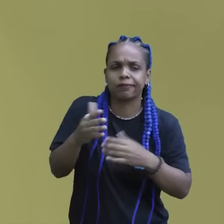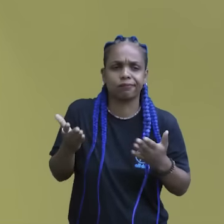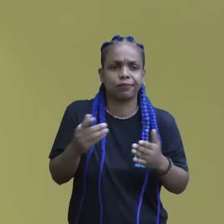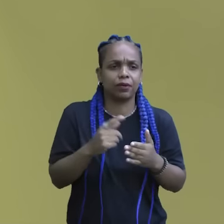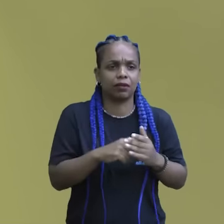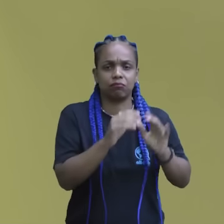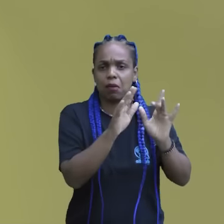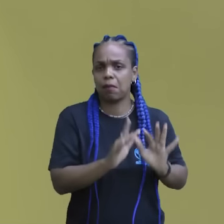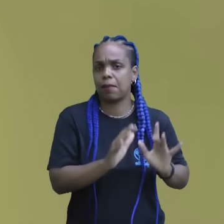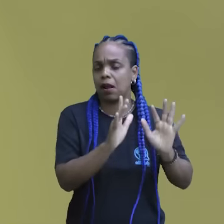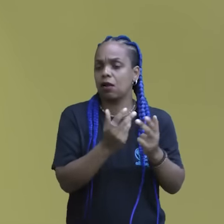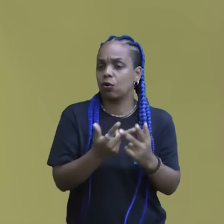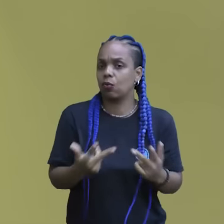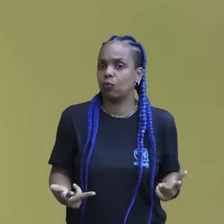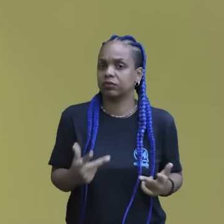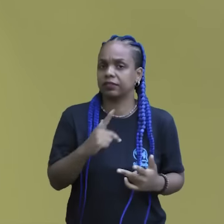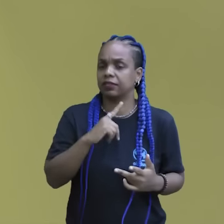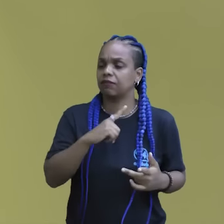separada do marido,